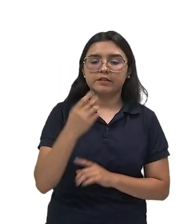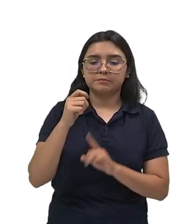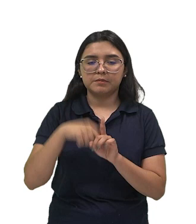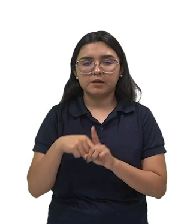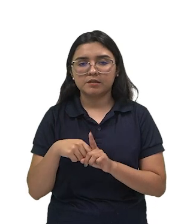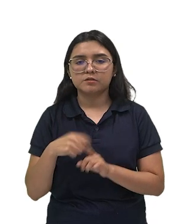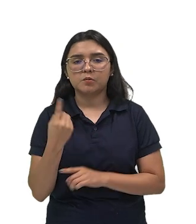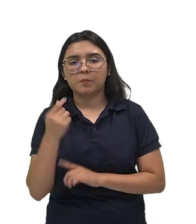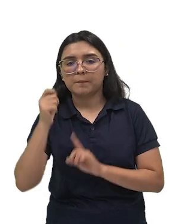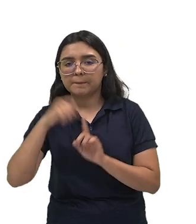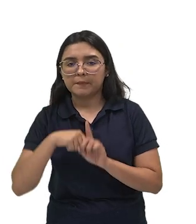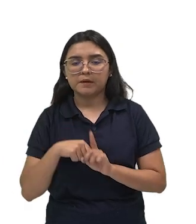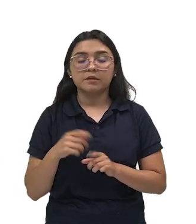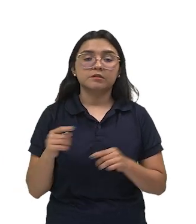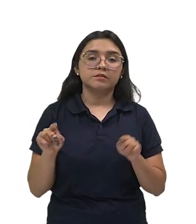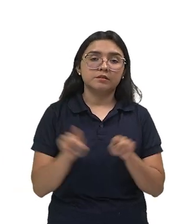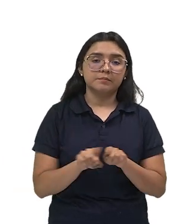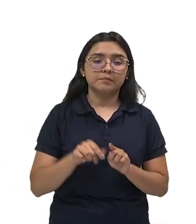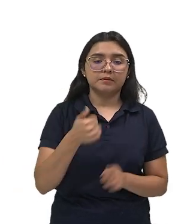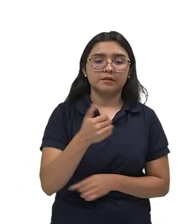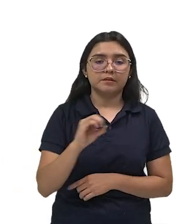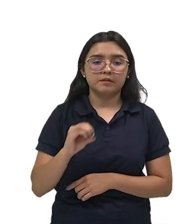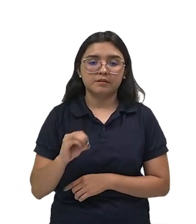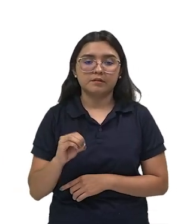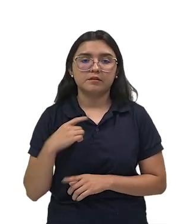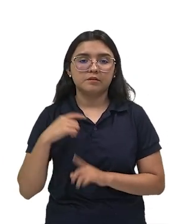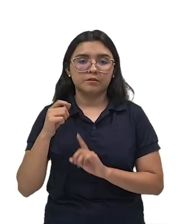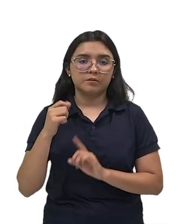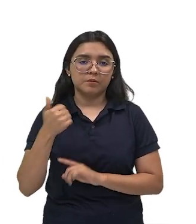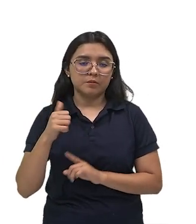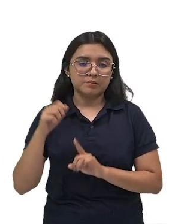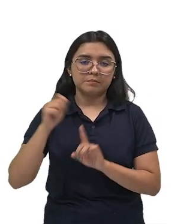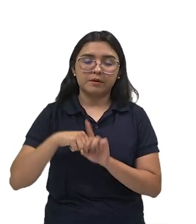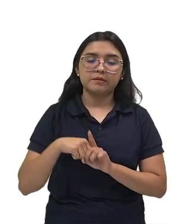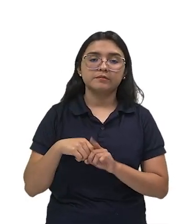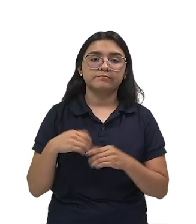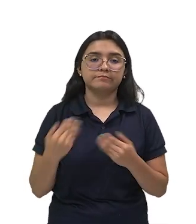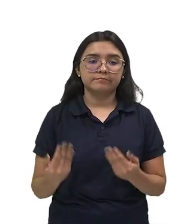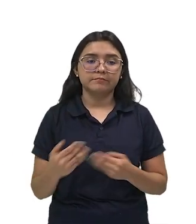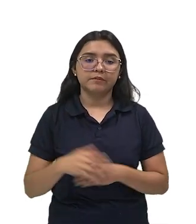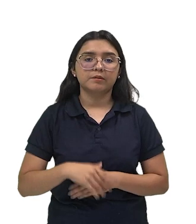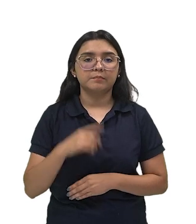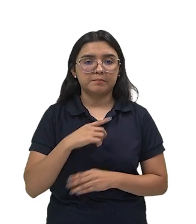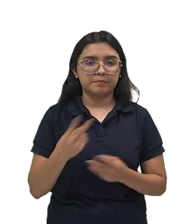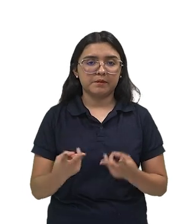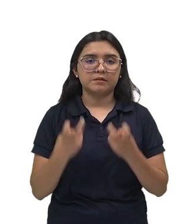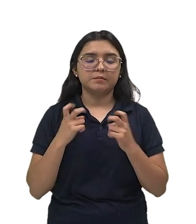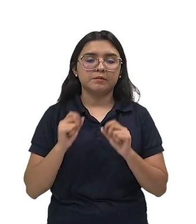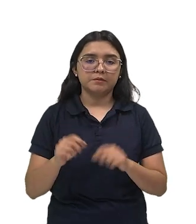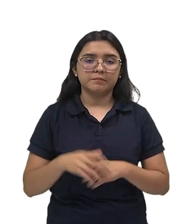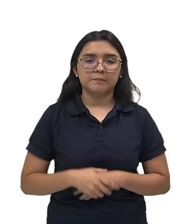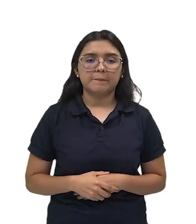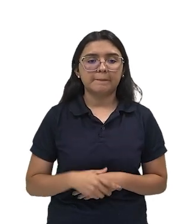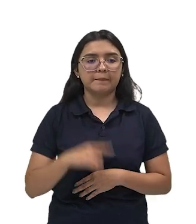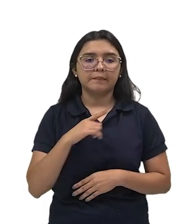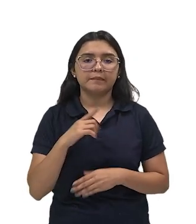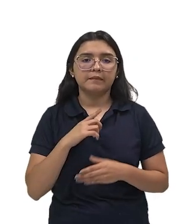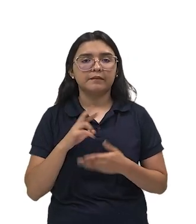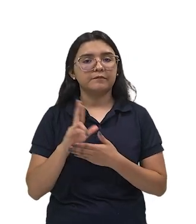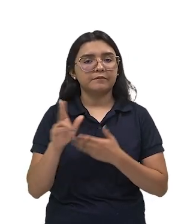posso ter aluno de 10 anos e 11 meses. Então, eu começo a ter